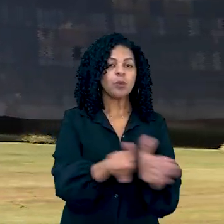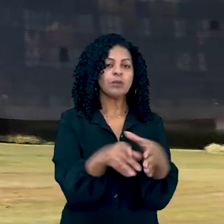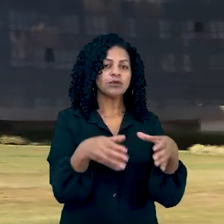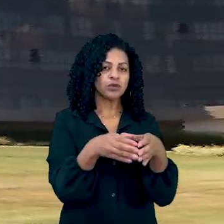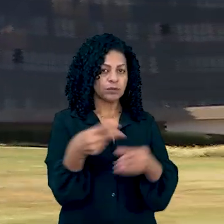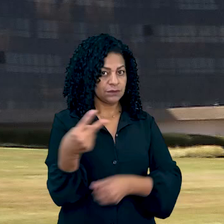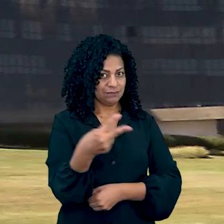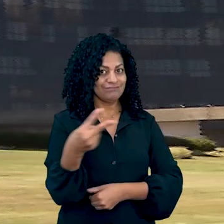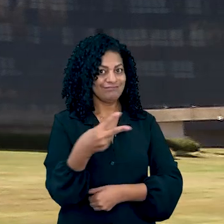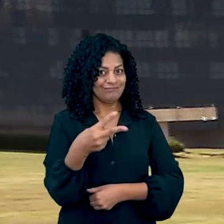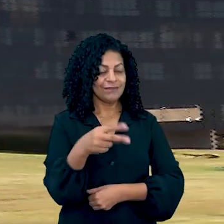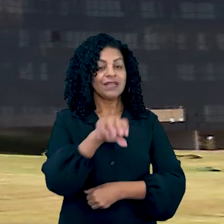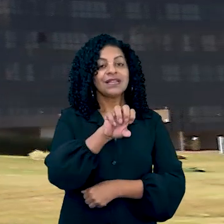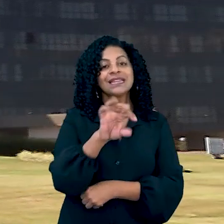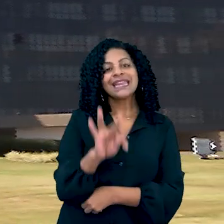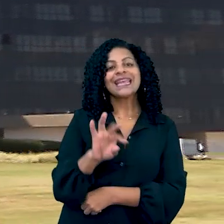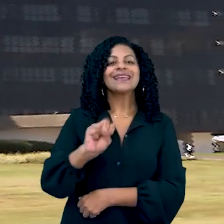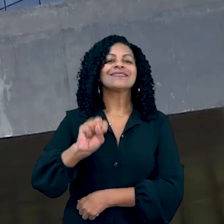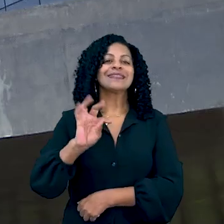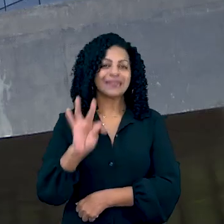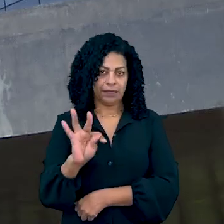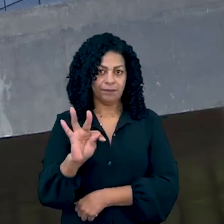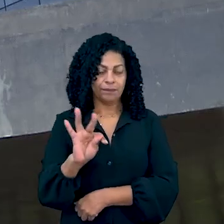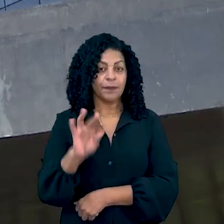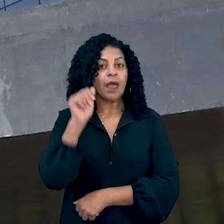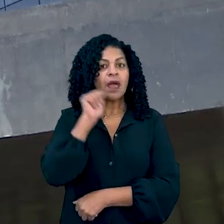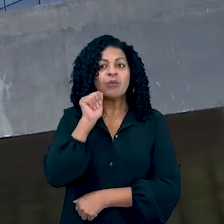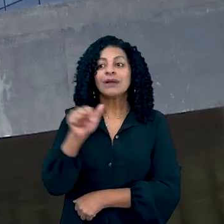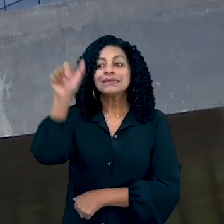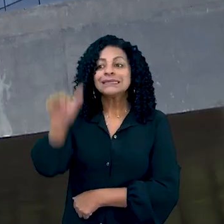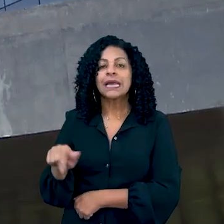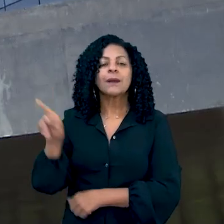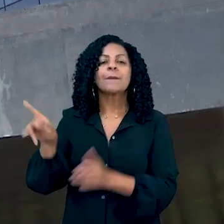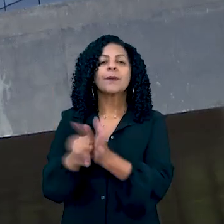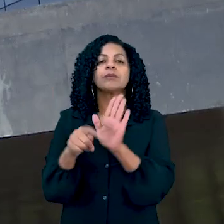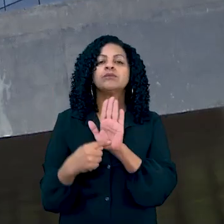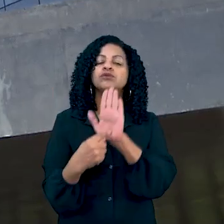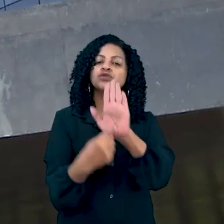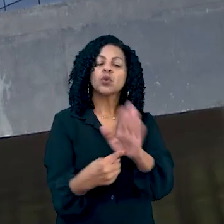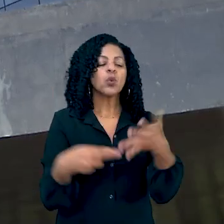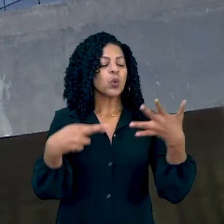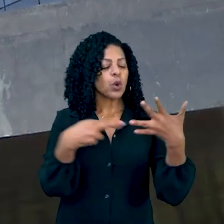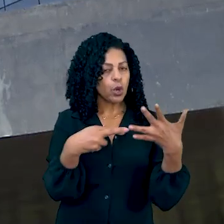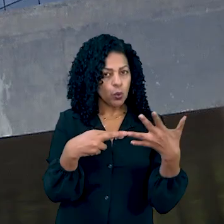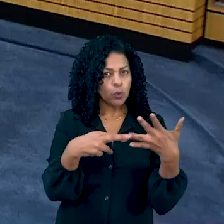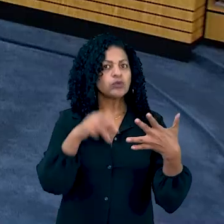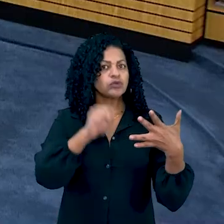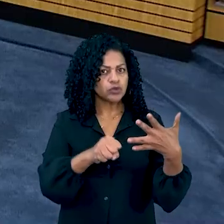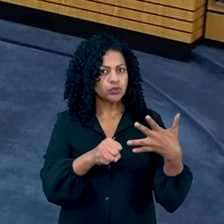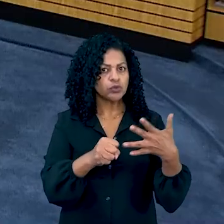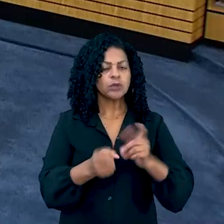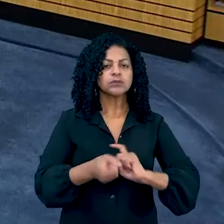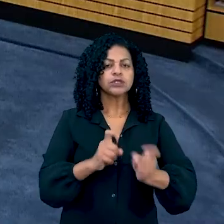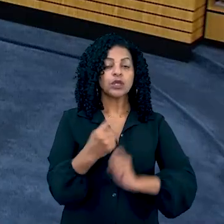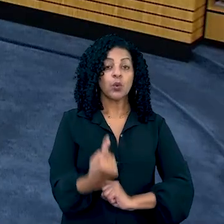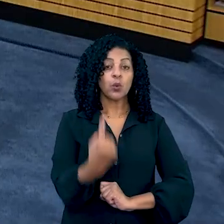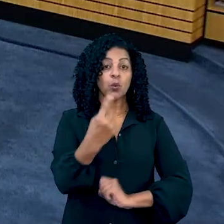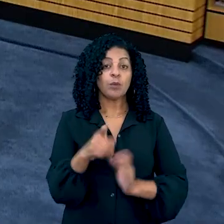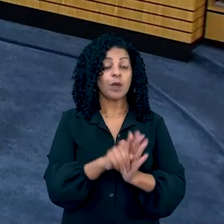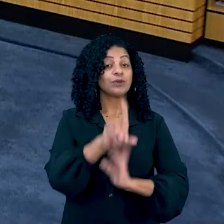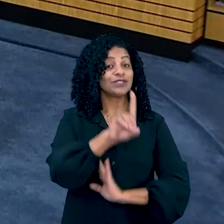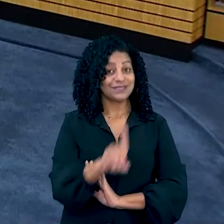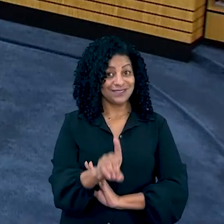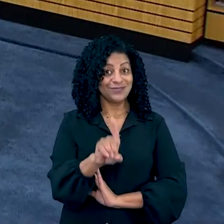2ª turma do Tribunal Superior do Trabalho, o que levou a bancária a apresentar recurso à Seção 1 de